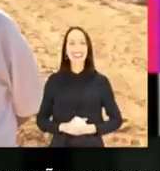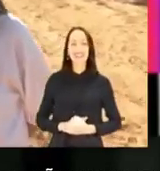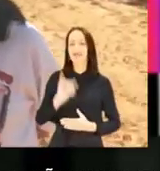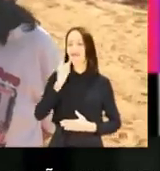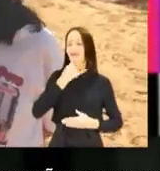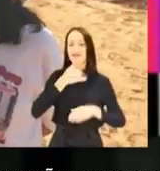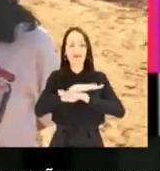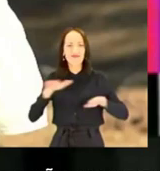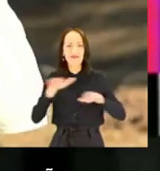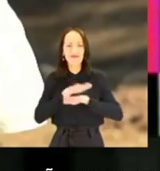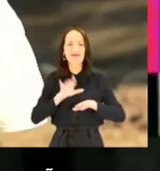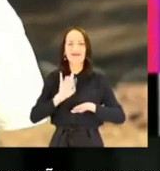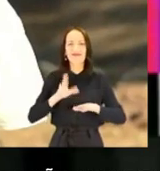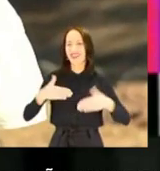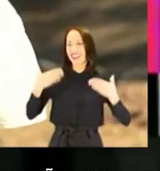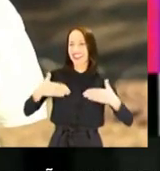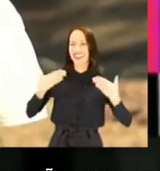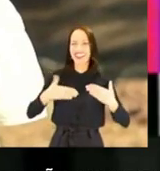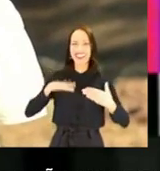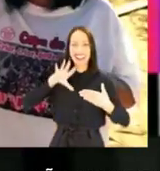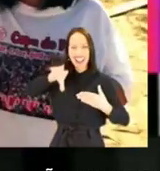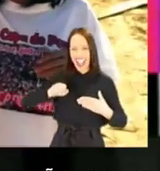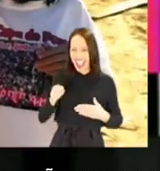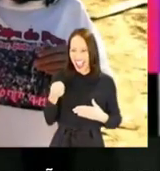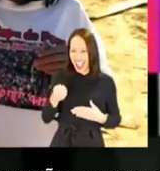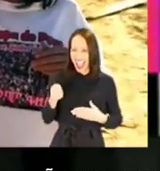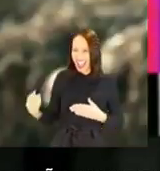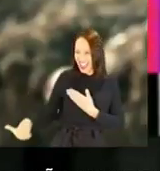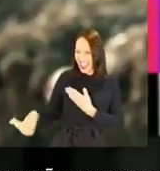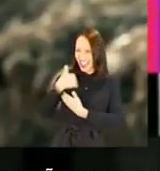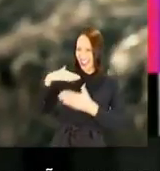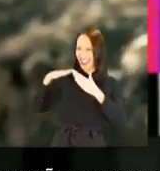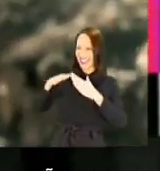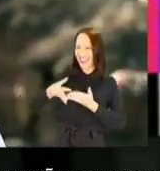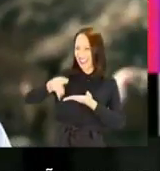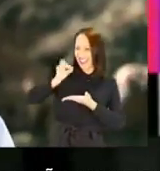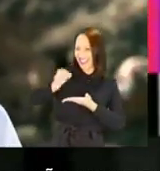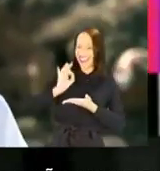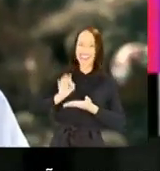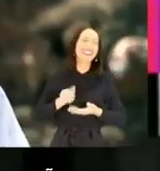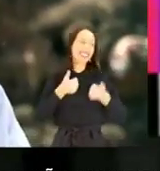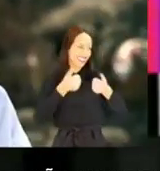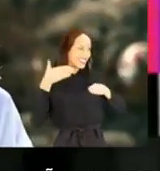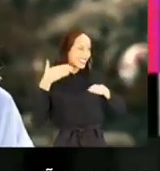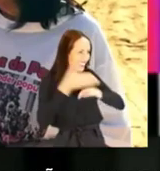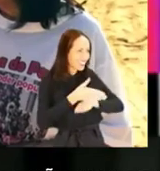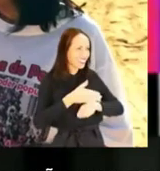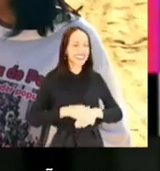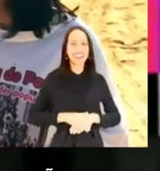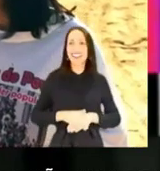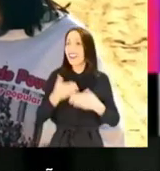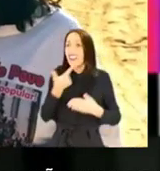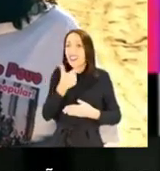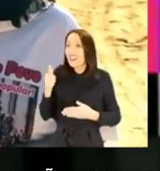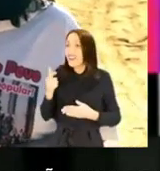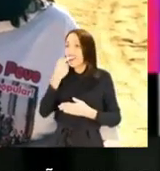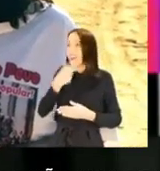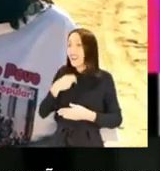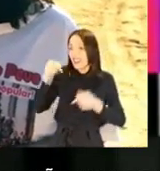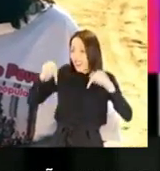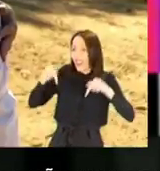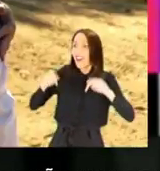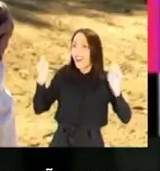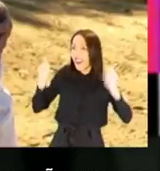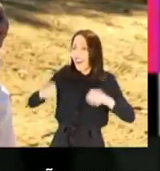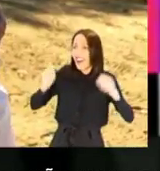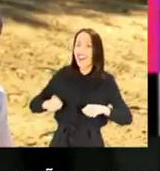A tristeza já passou, agora é só alegria. É a hora que eu pegar minha chave, você vai na minha casa tomar um café. Eu vou. O que será de nós sem você,